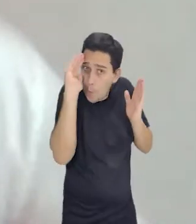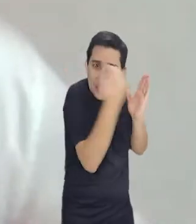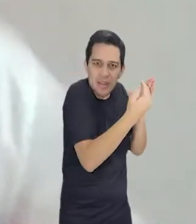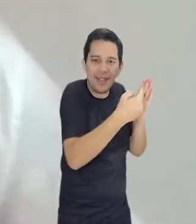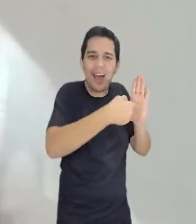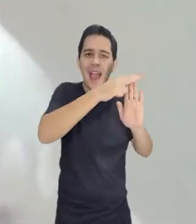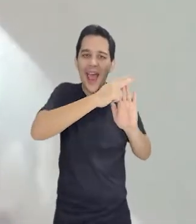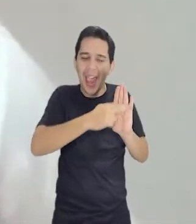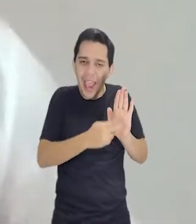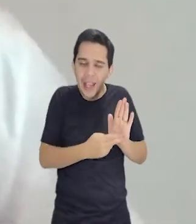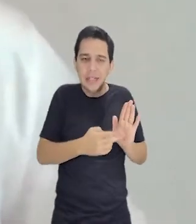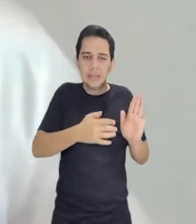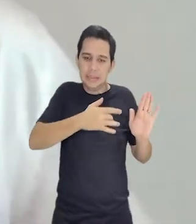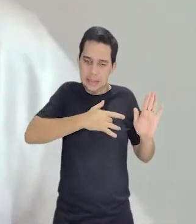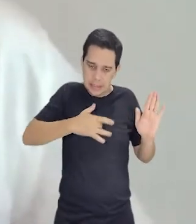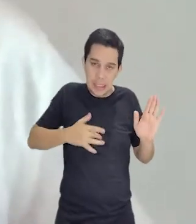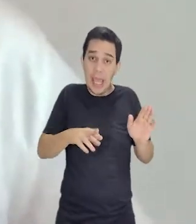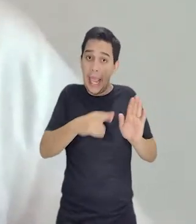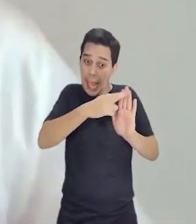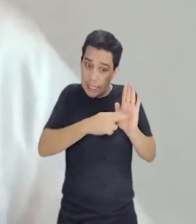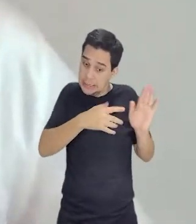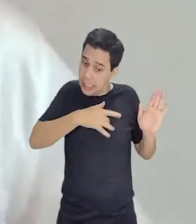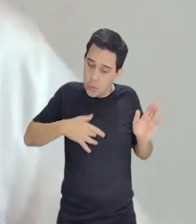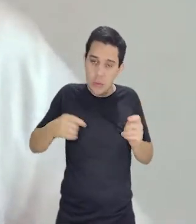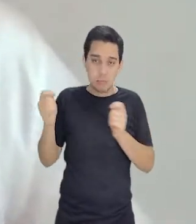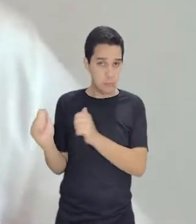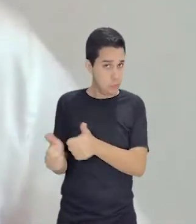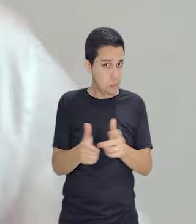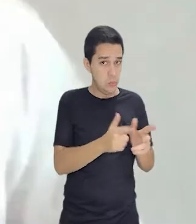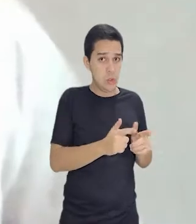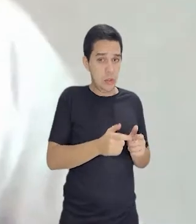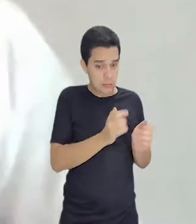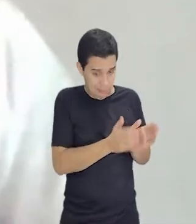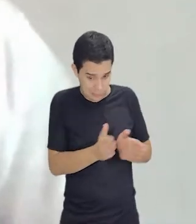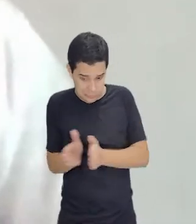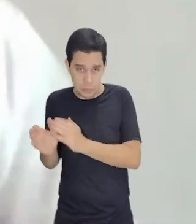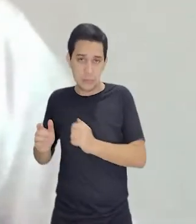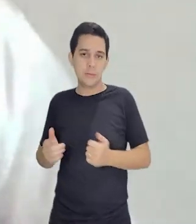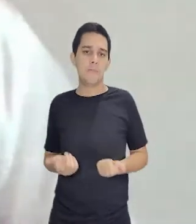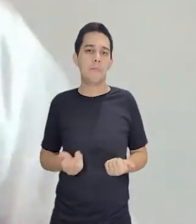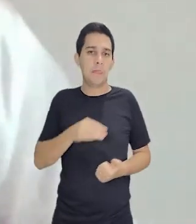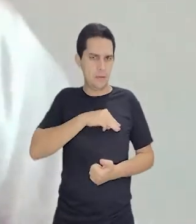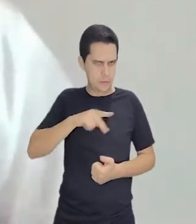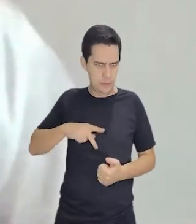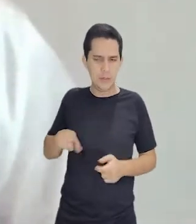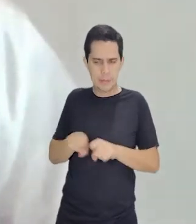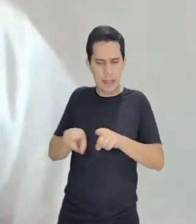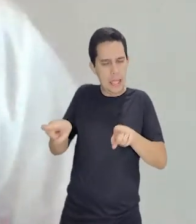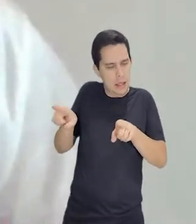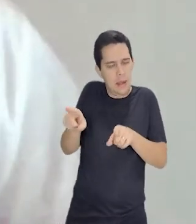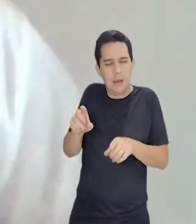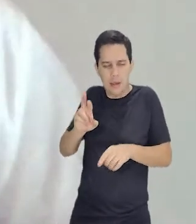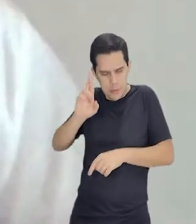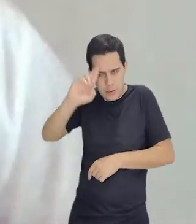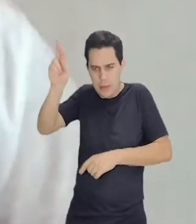são acompanhadas também por parte do Ministério Público. No município de Miguel